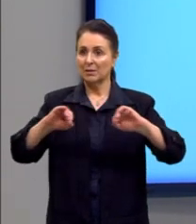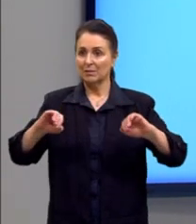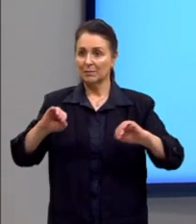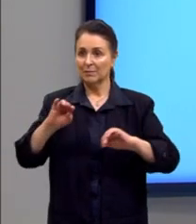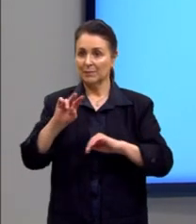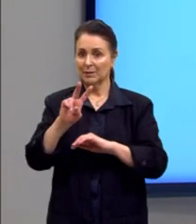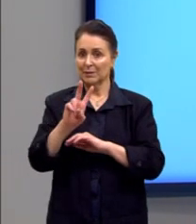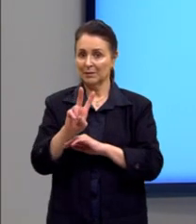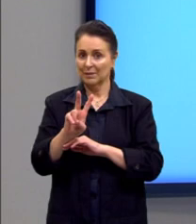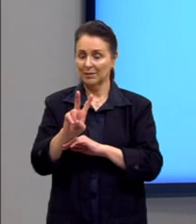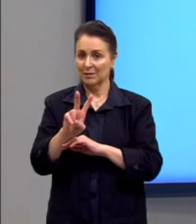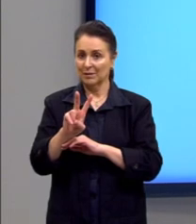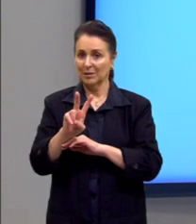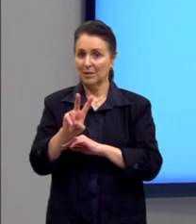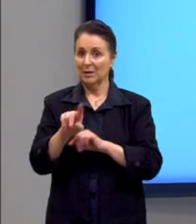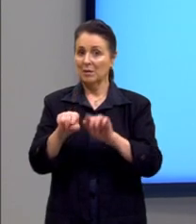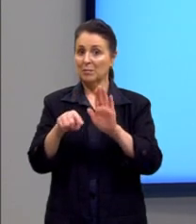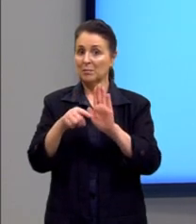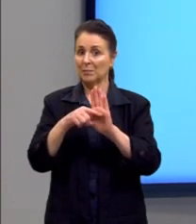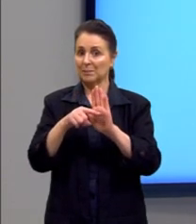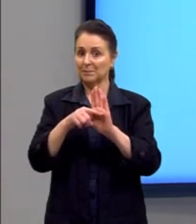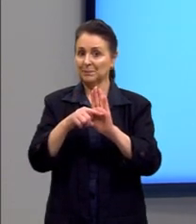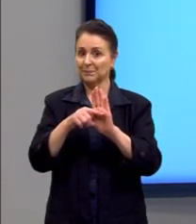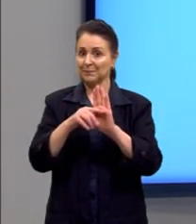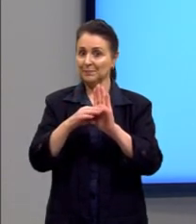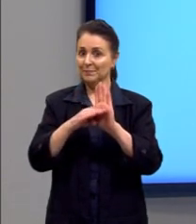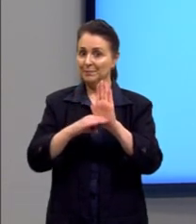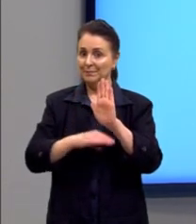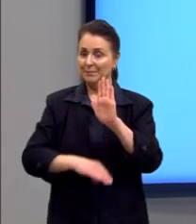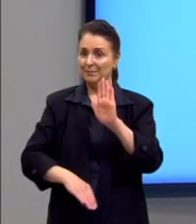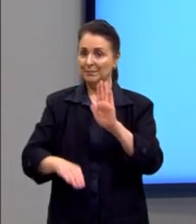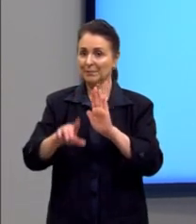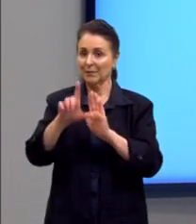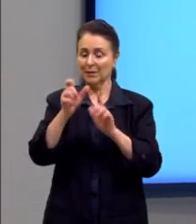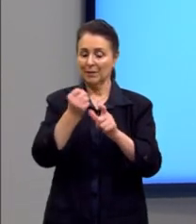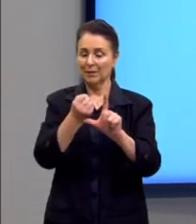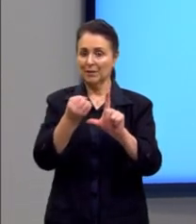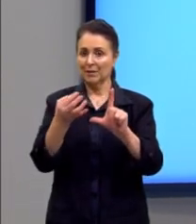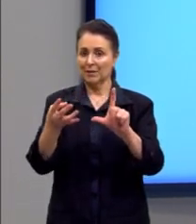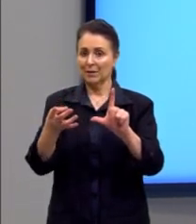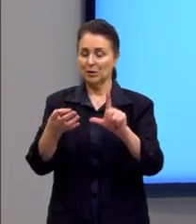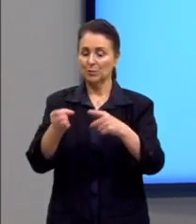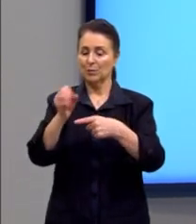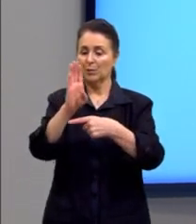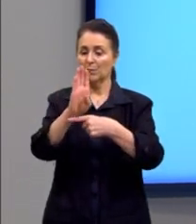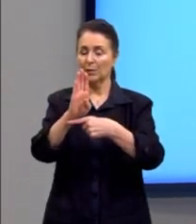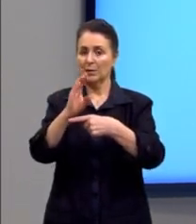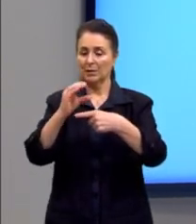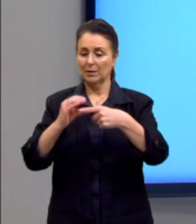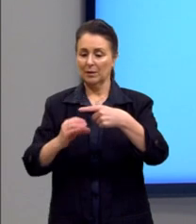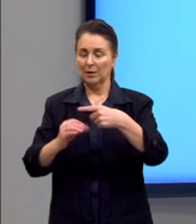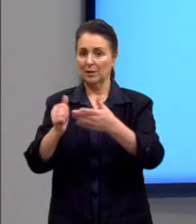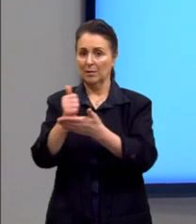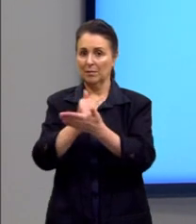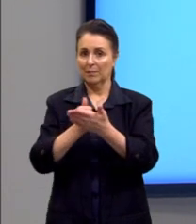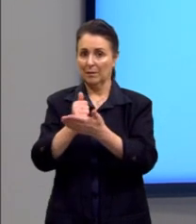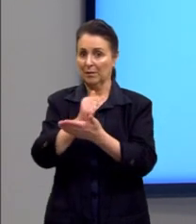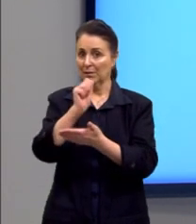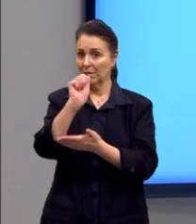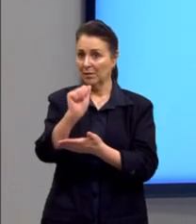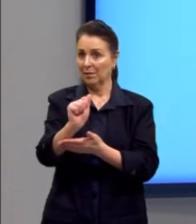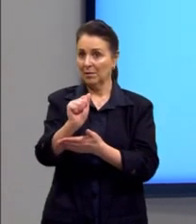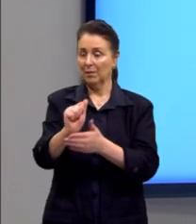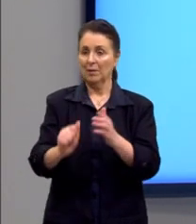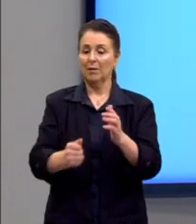dois termos Mas subtrai eles então o logaritmo de B sobre ser na base A é